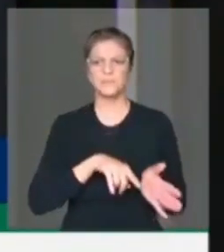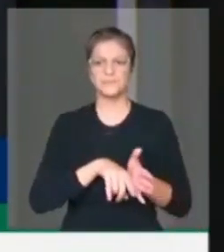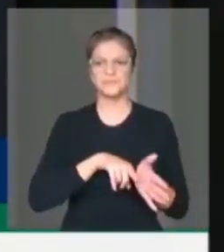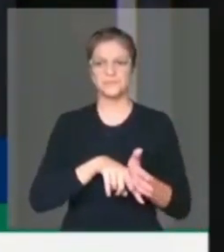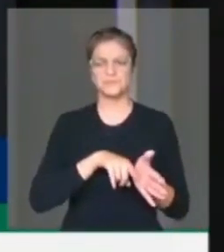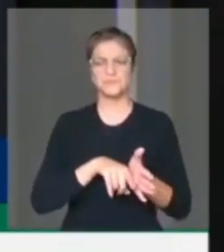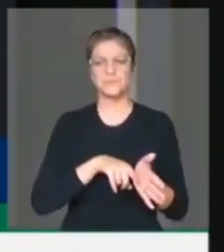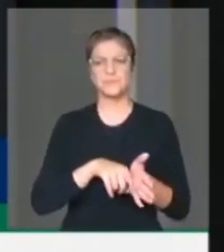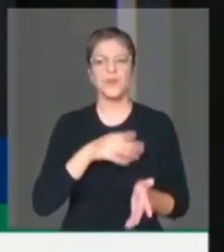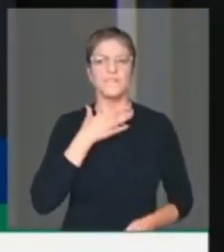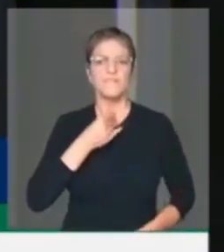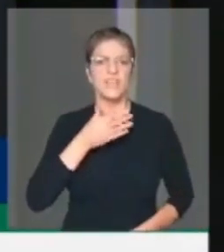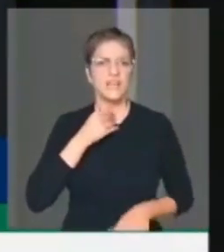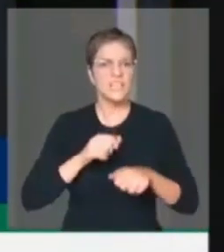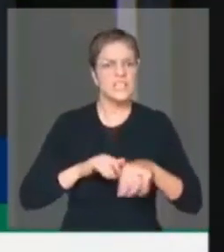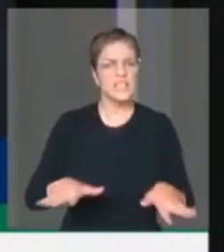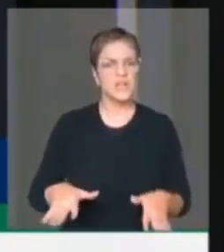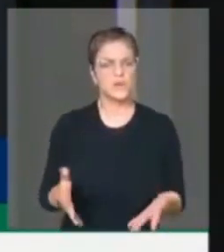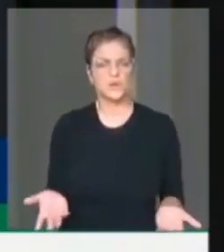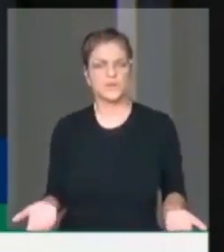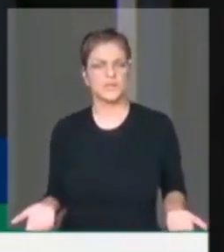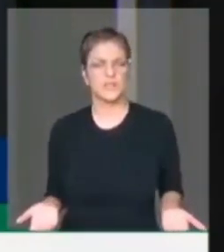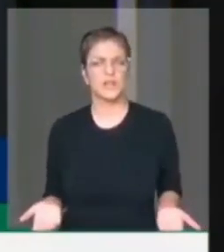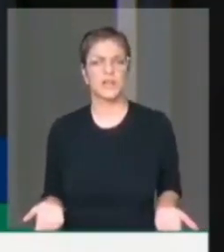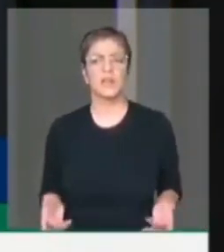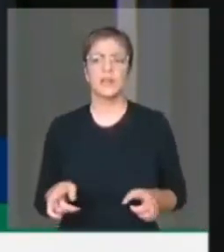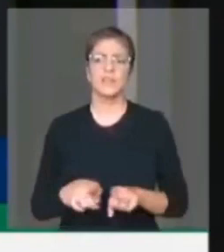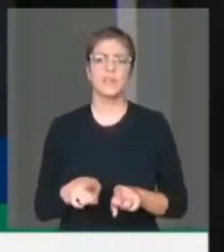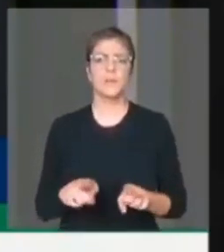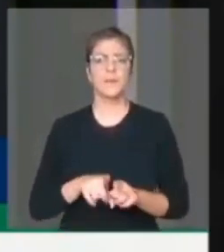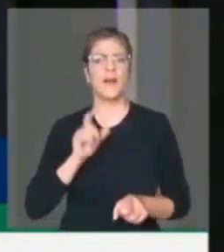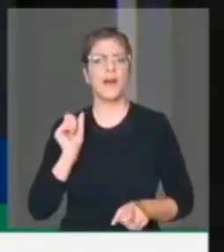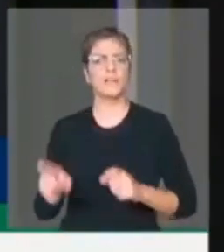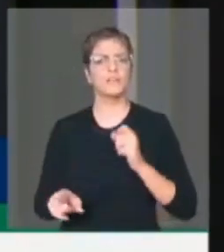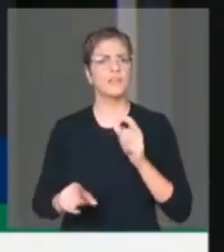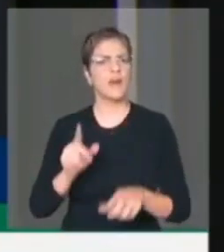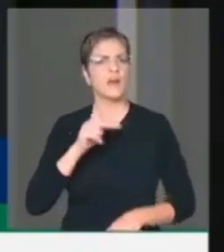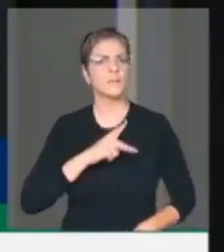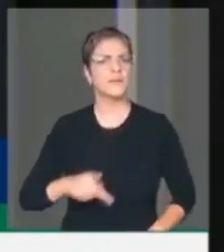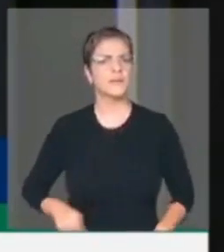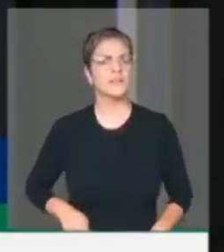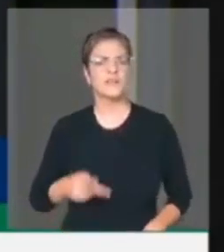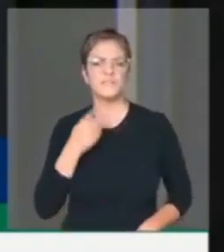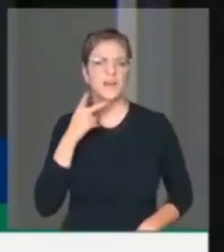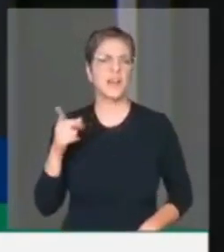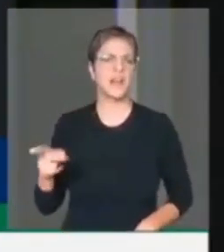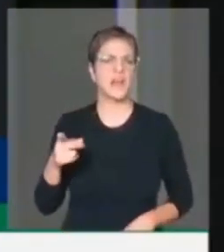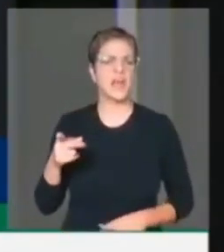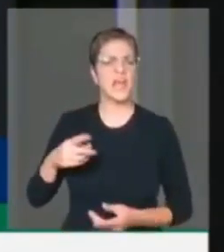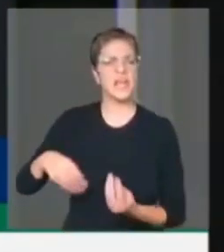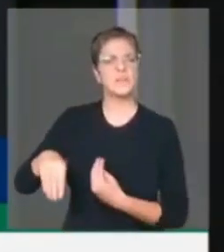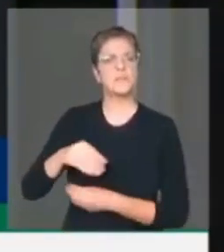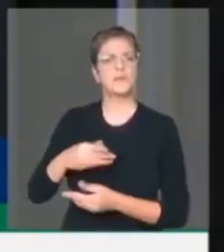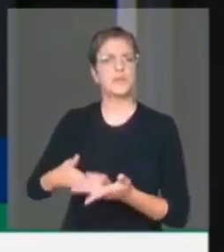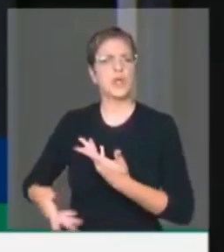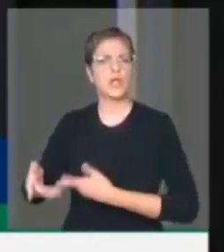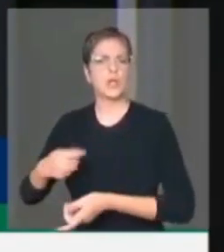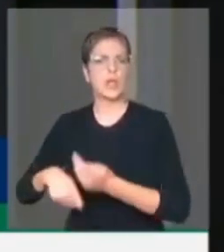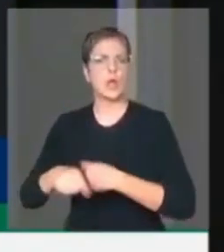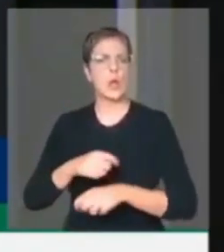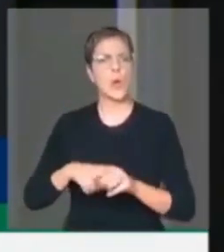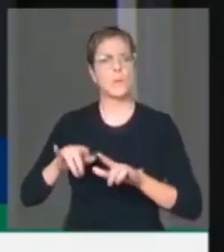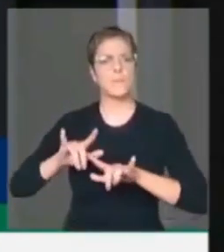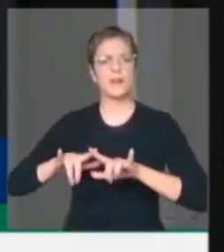fake news, mas, em contrapartida, fazem aqui ataques ao presidente insinuando seu envolvimento com milícias. Isso é